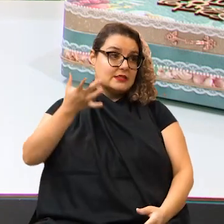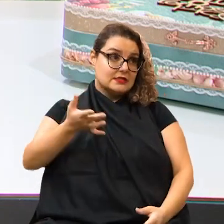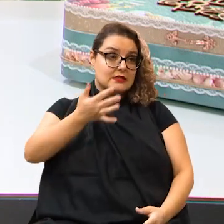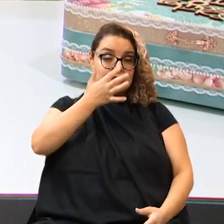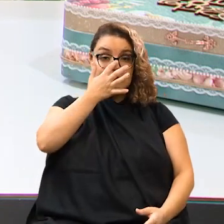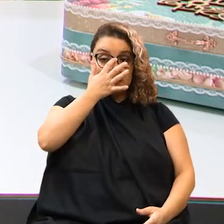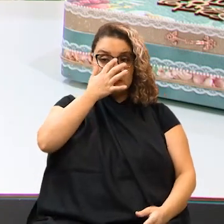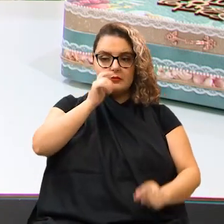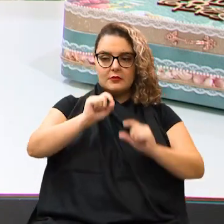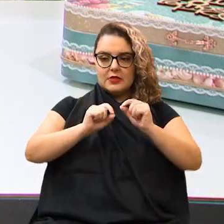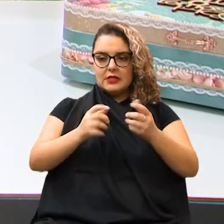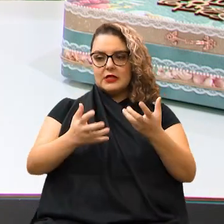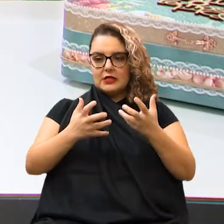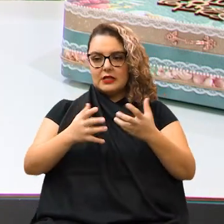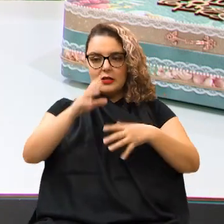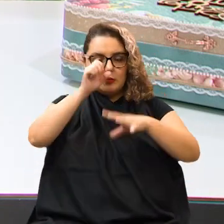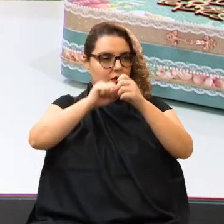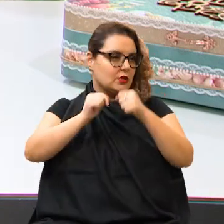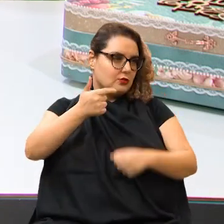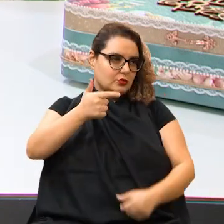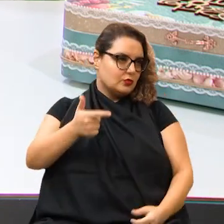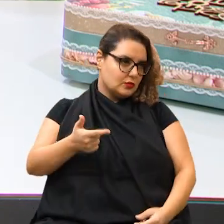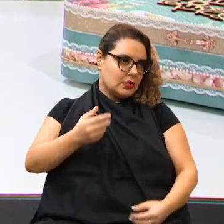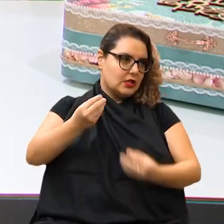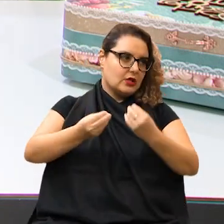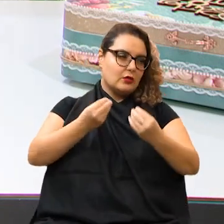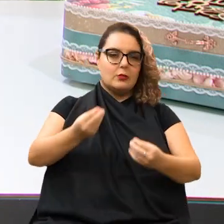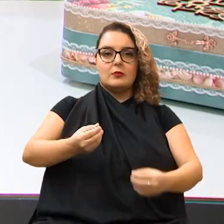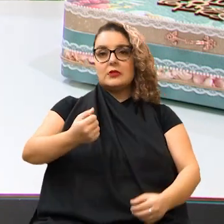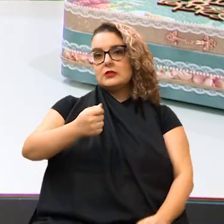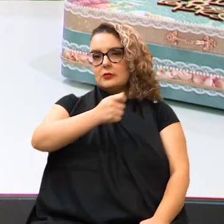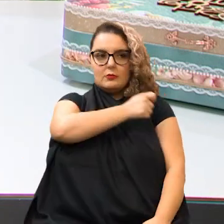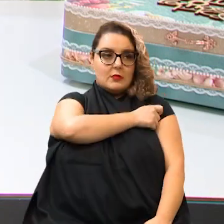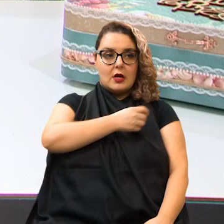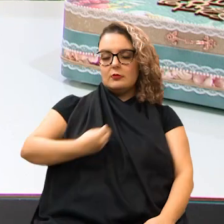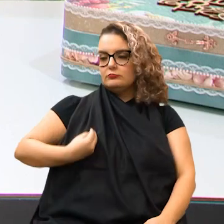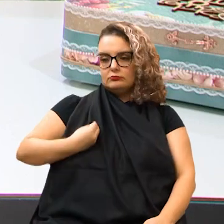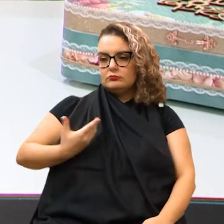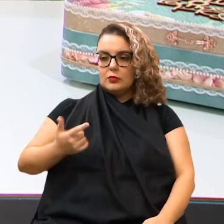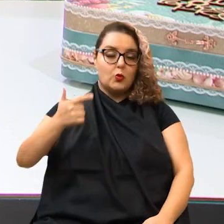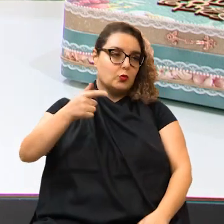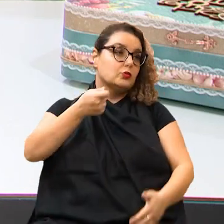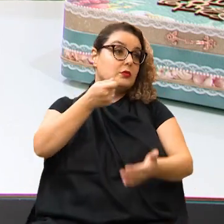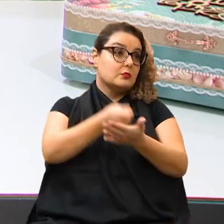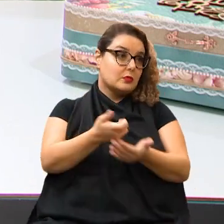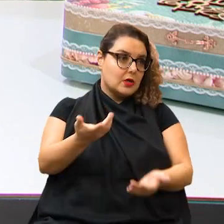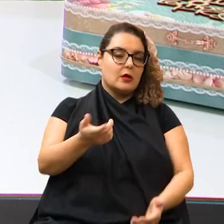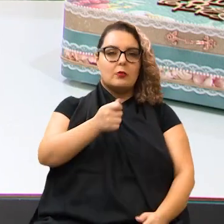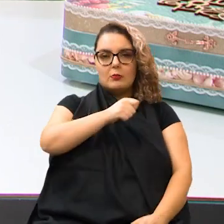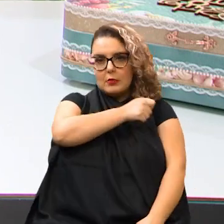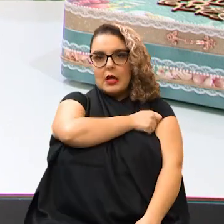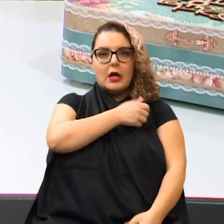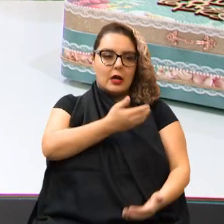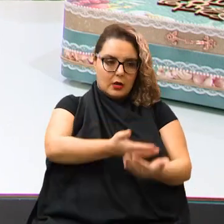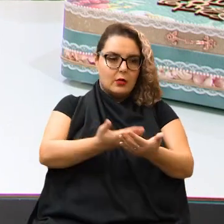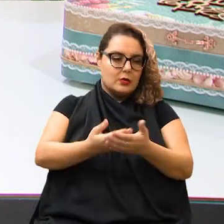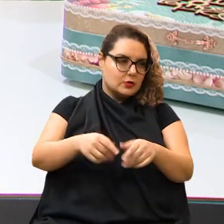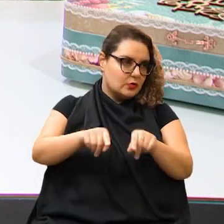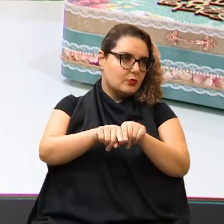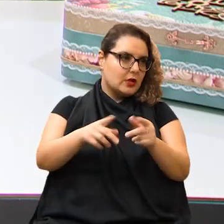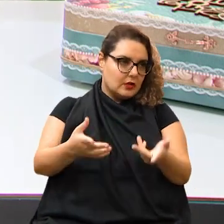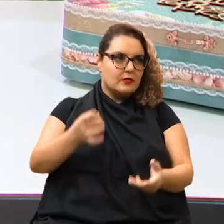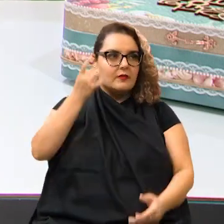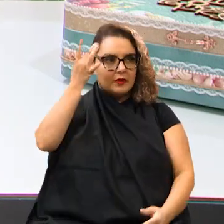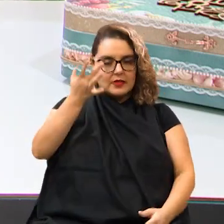Então facilita muito para quem quer aprender e não tem possibilidade de fazer uma aula presencial ou não tem condições de pagar uma aula